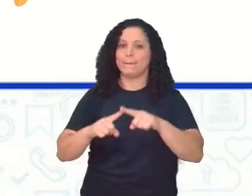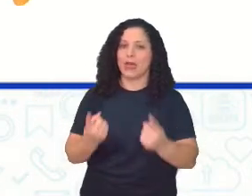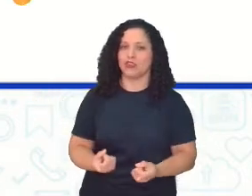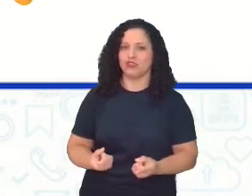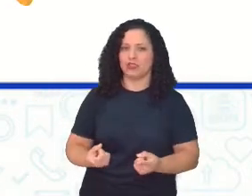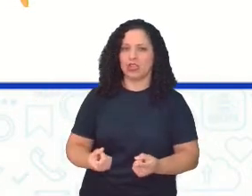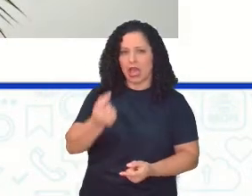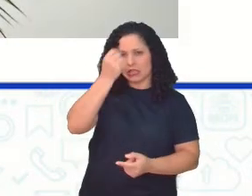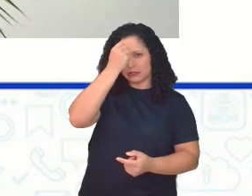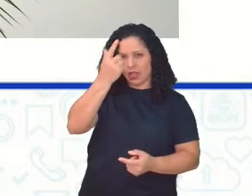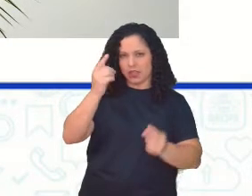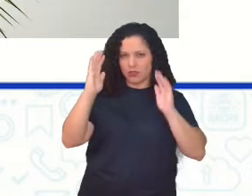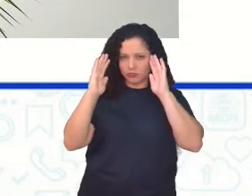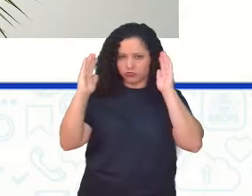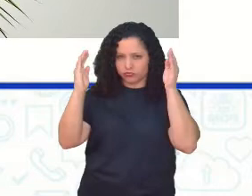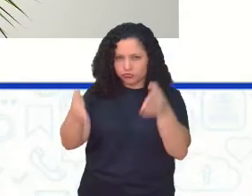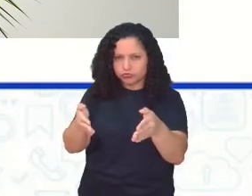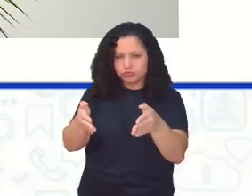sentido.